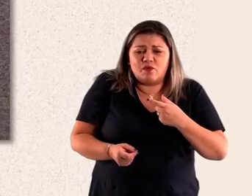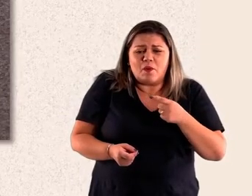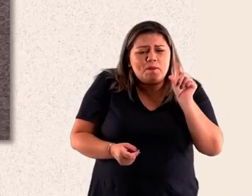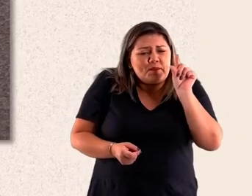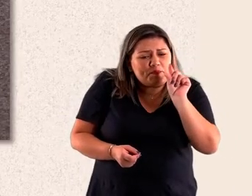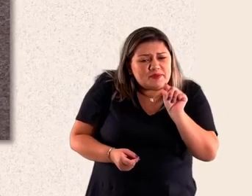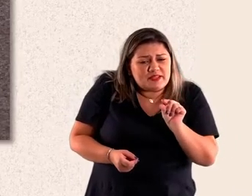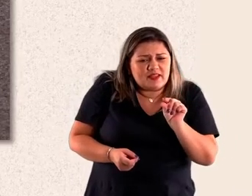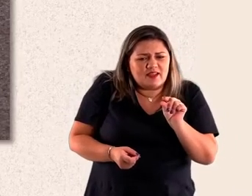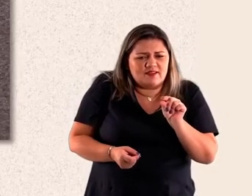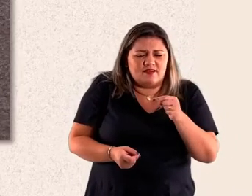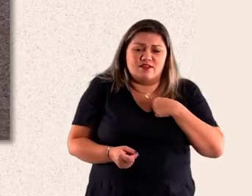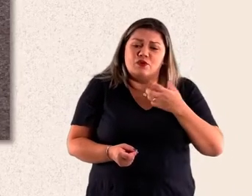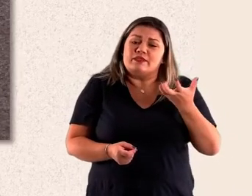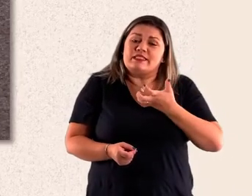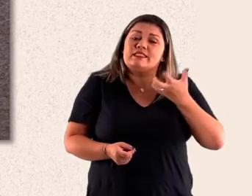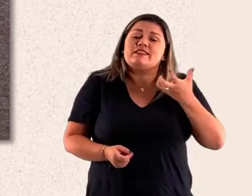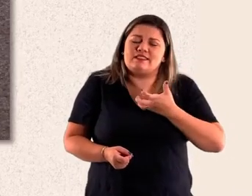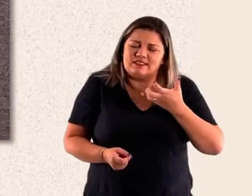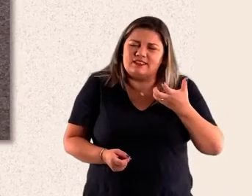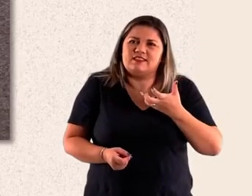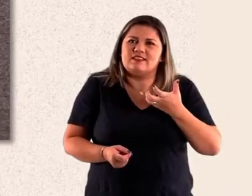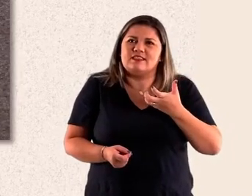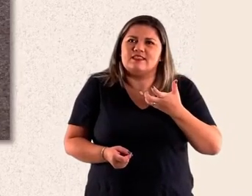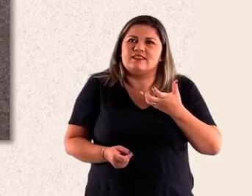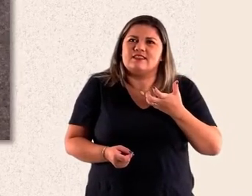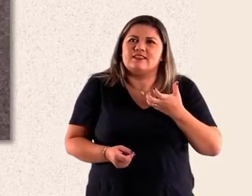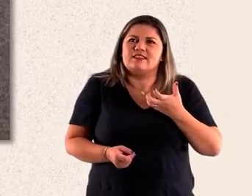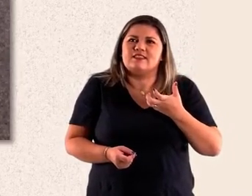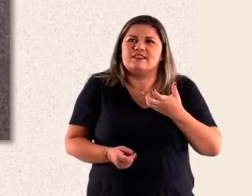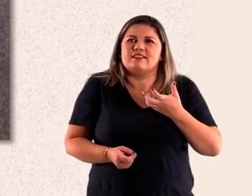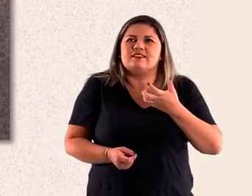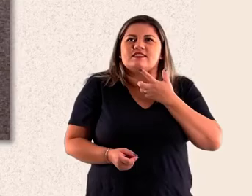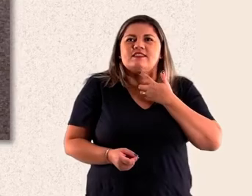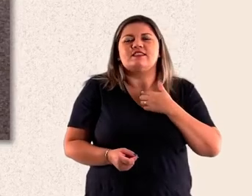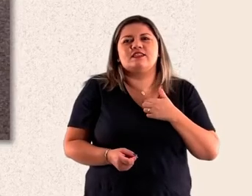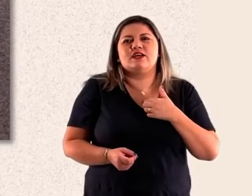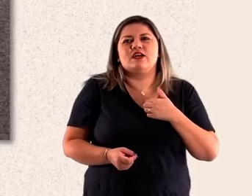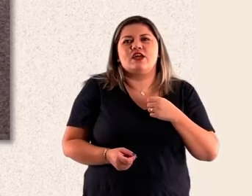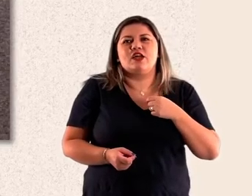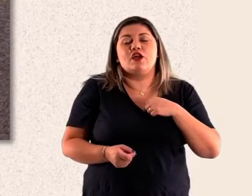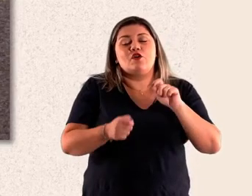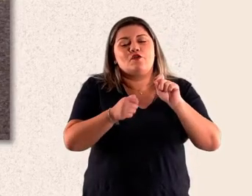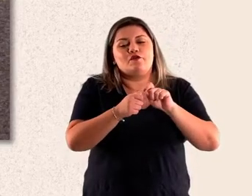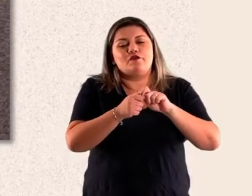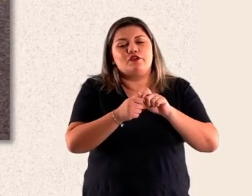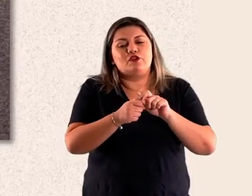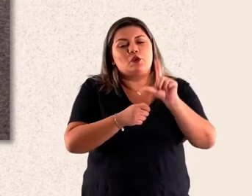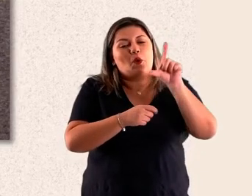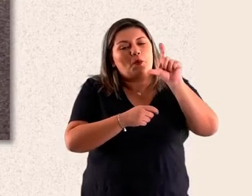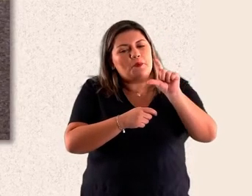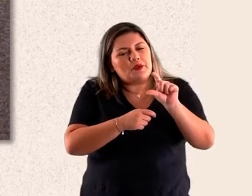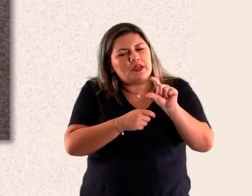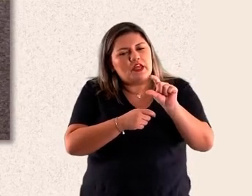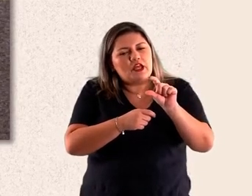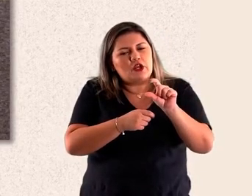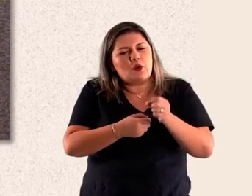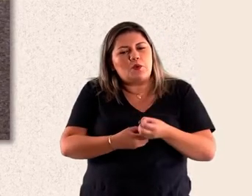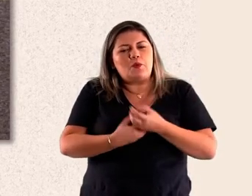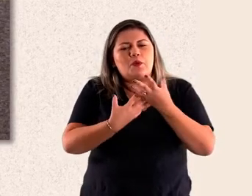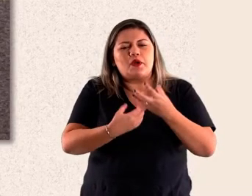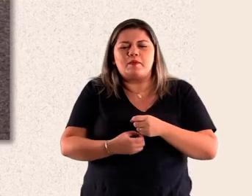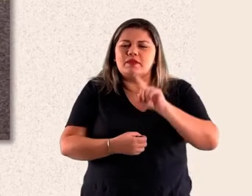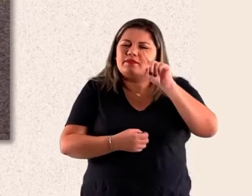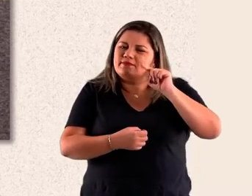e eu queria muito no sol não funcionou mas eu trouxe um pequeno poema para vocês que é muito muito lindo vai ficar para a